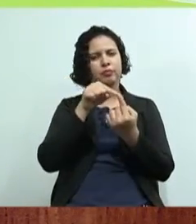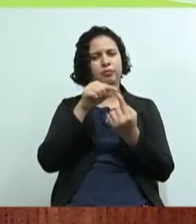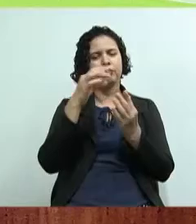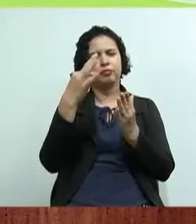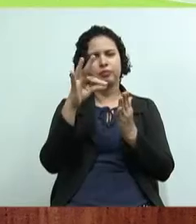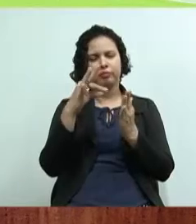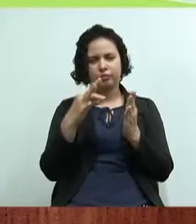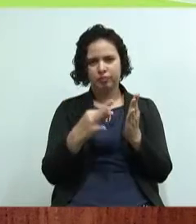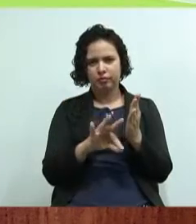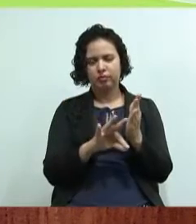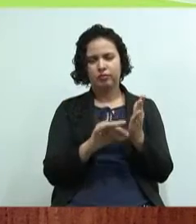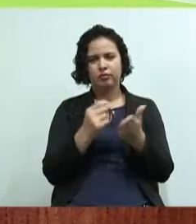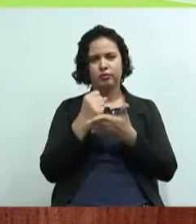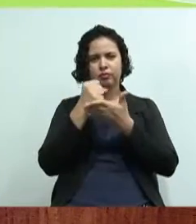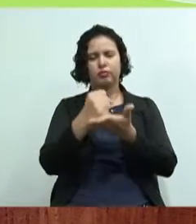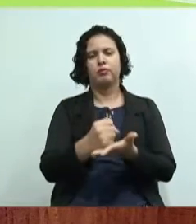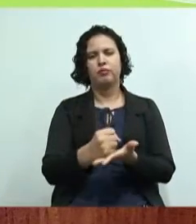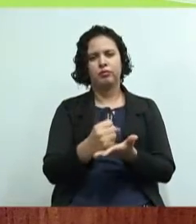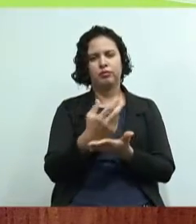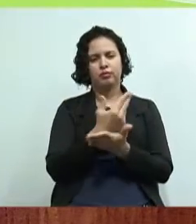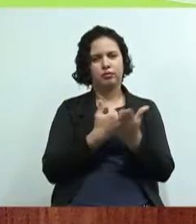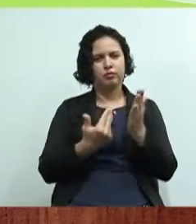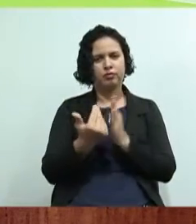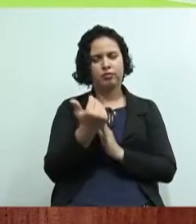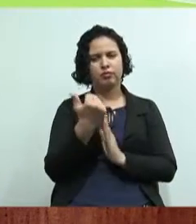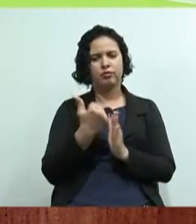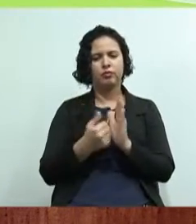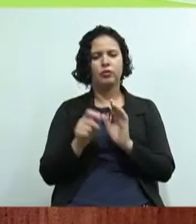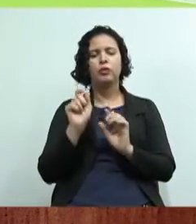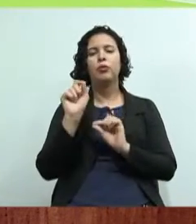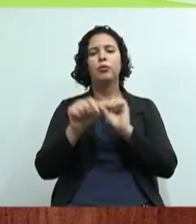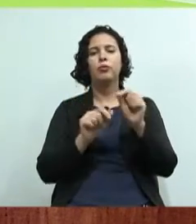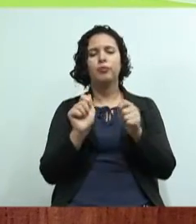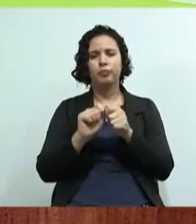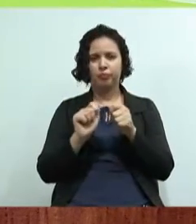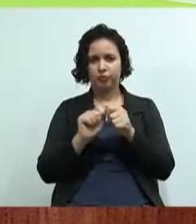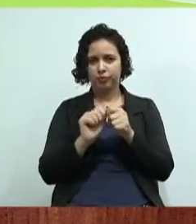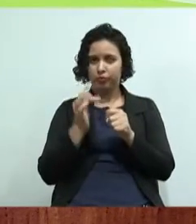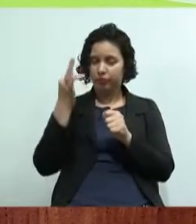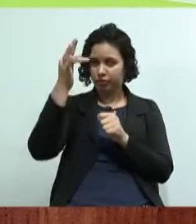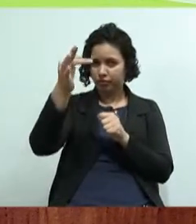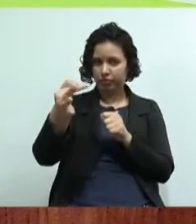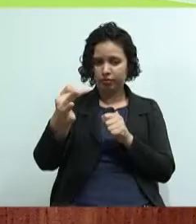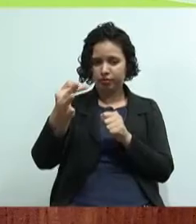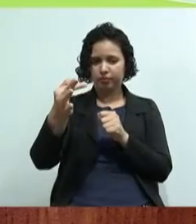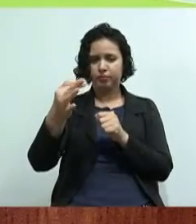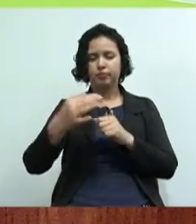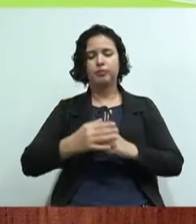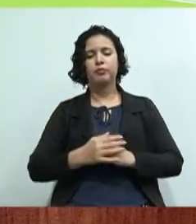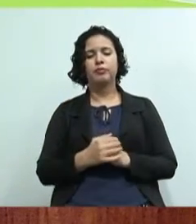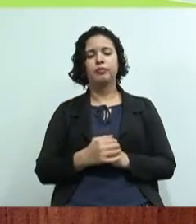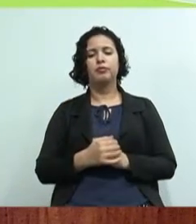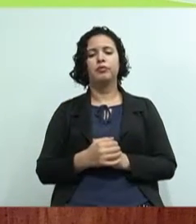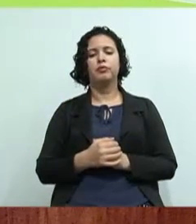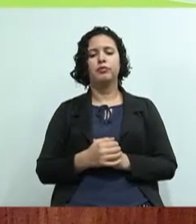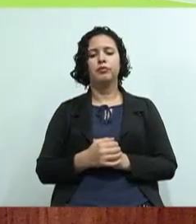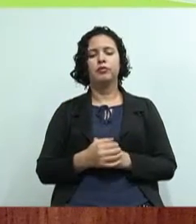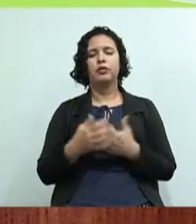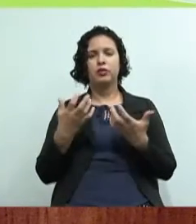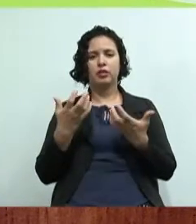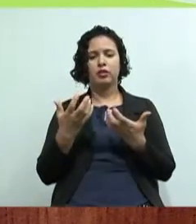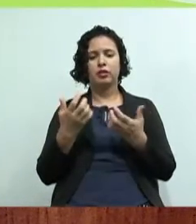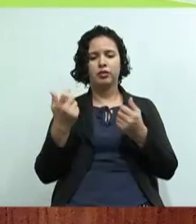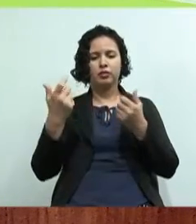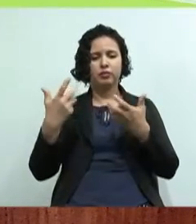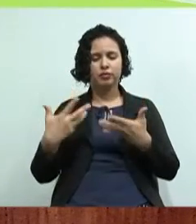vão te permitir desenhar suas ações para poder executar o teu plano estratégico, tá? Eu queria só falar uma coisa, professor, eu acho